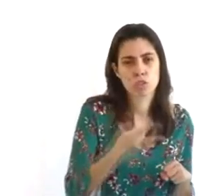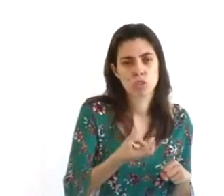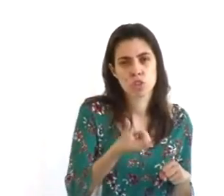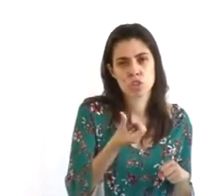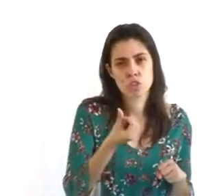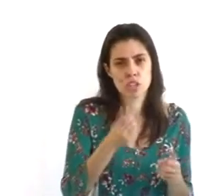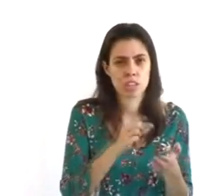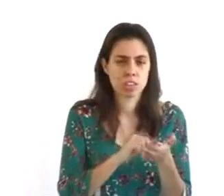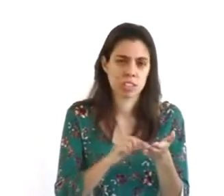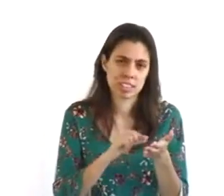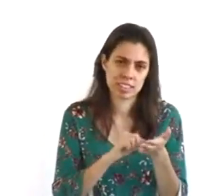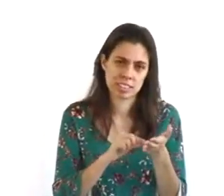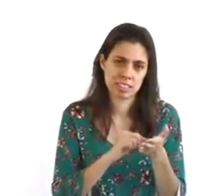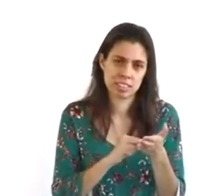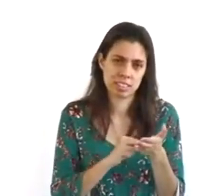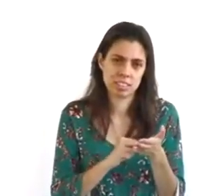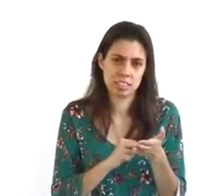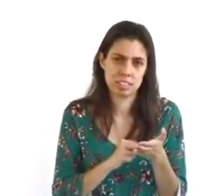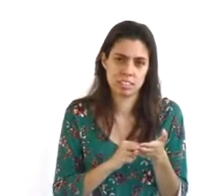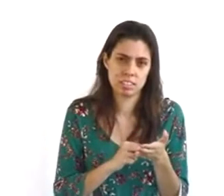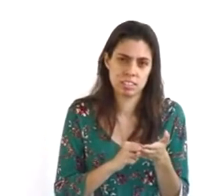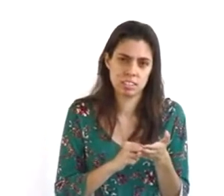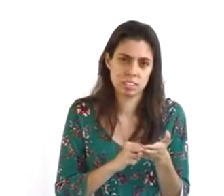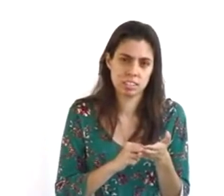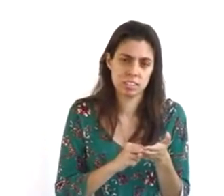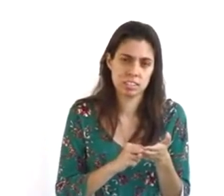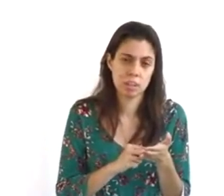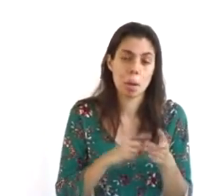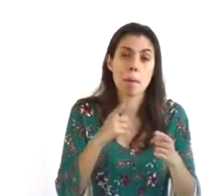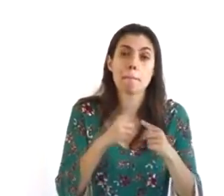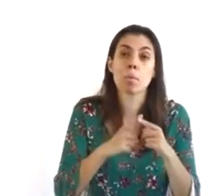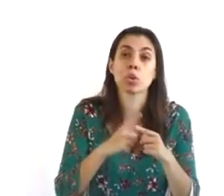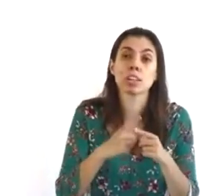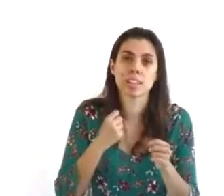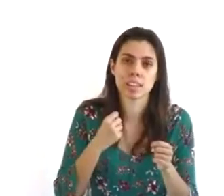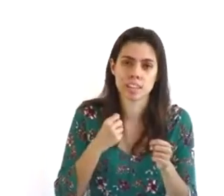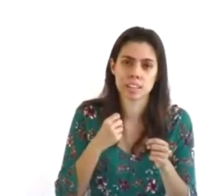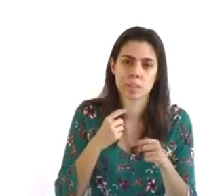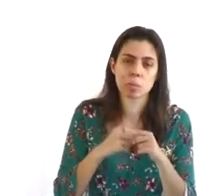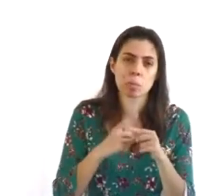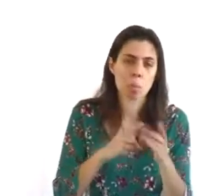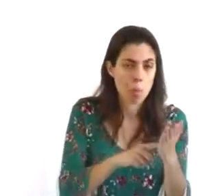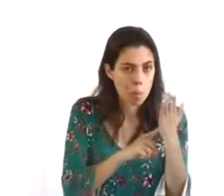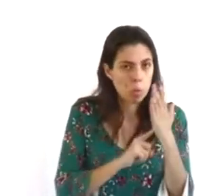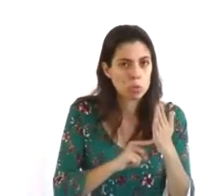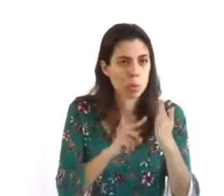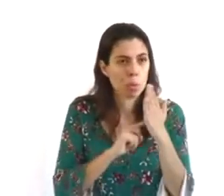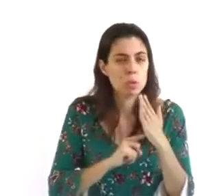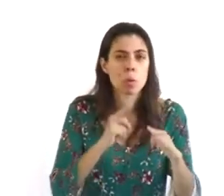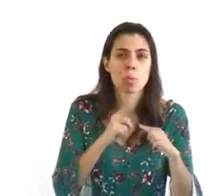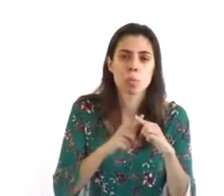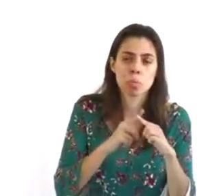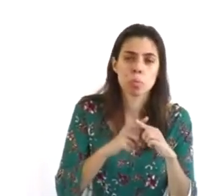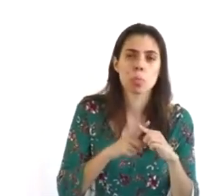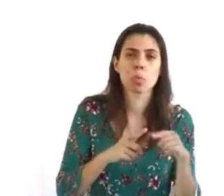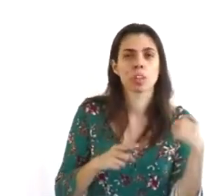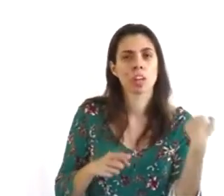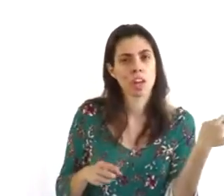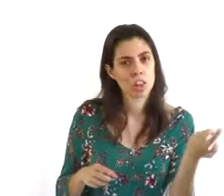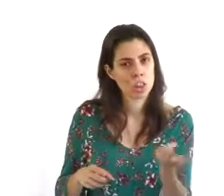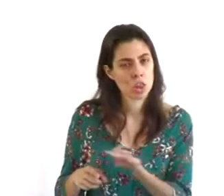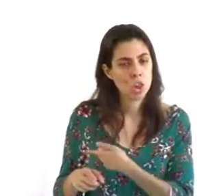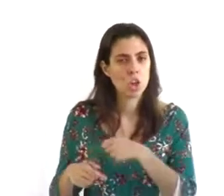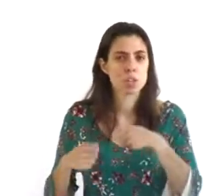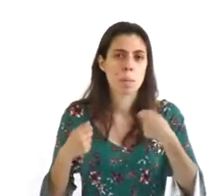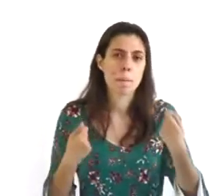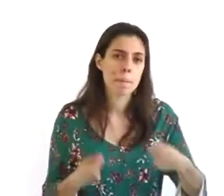mostrando motivos pelos quais nós podemos render graças ao Senhor. Este salmo é conhecido entre os estudiosos